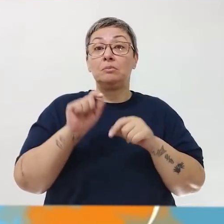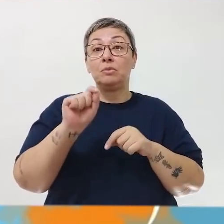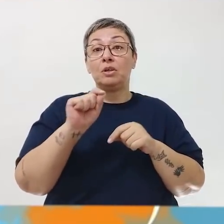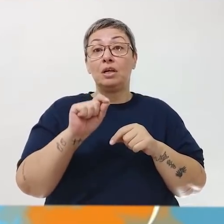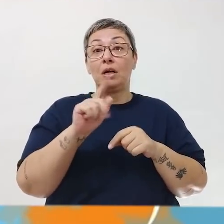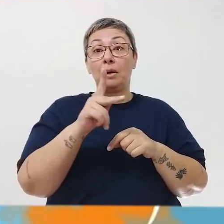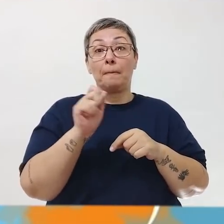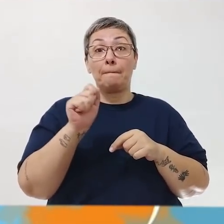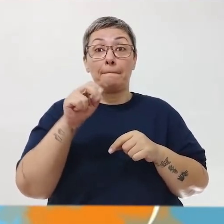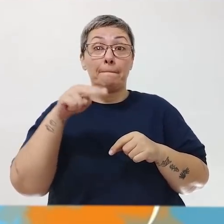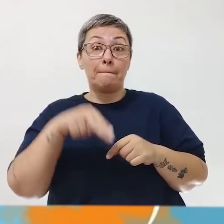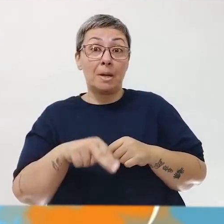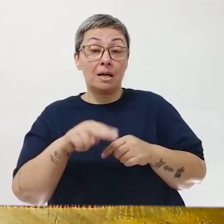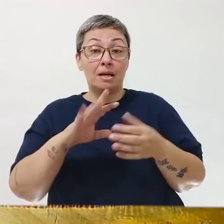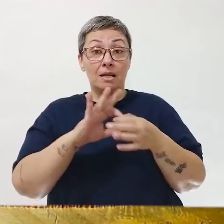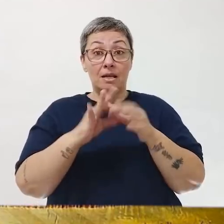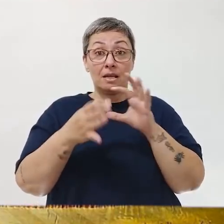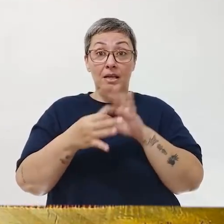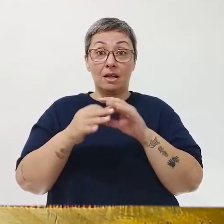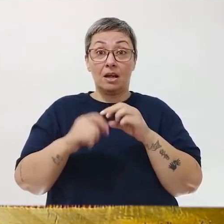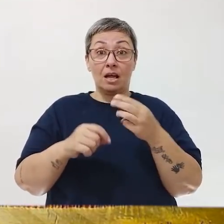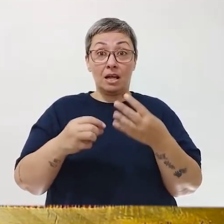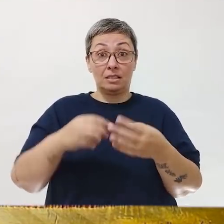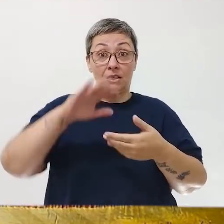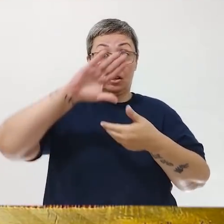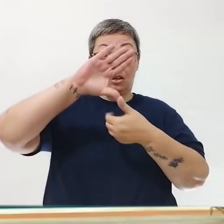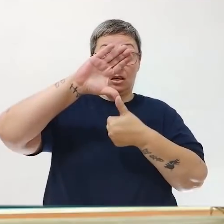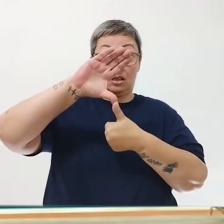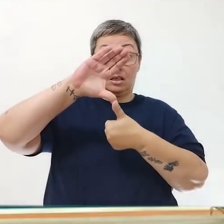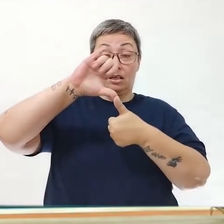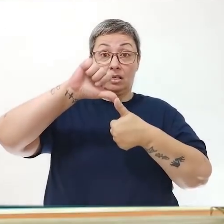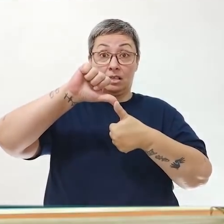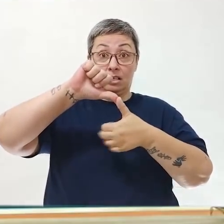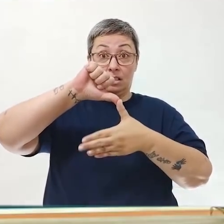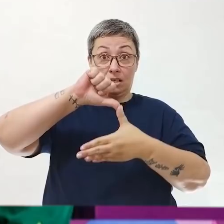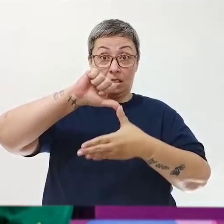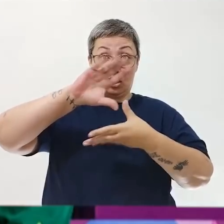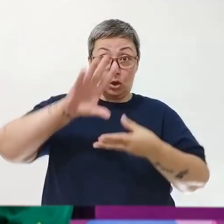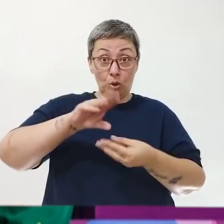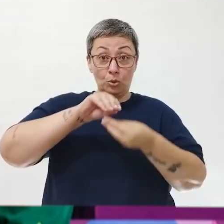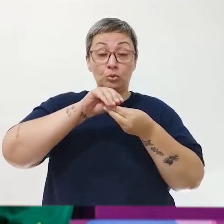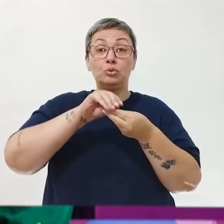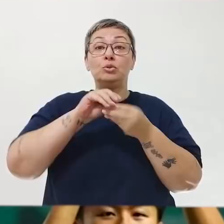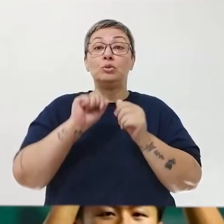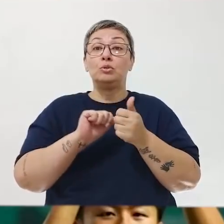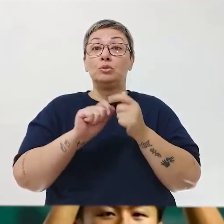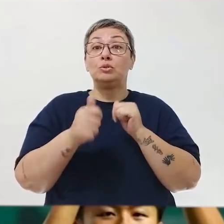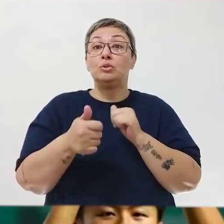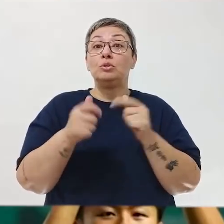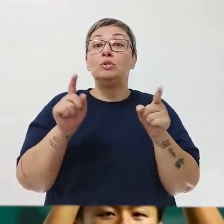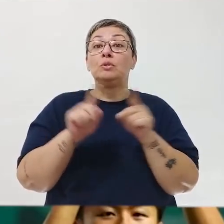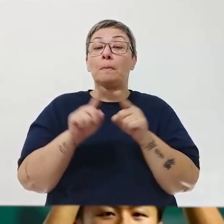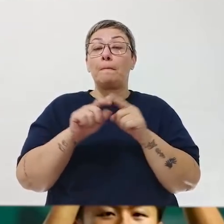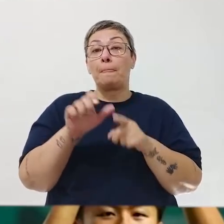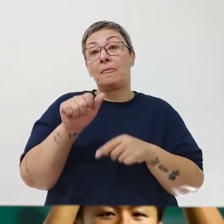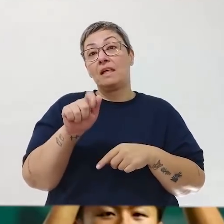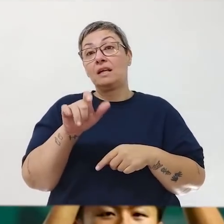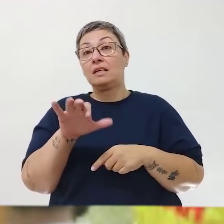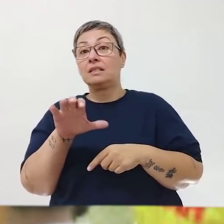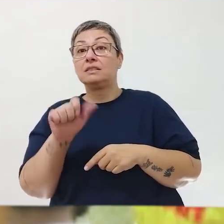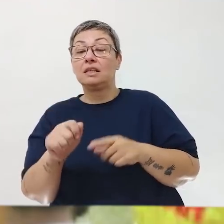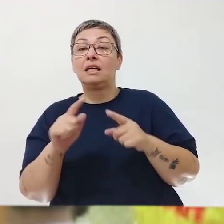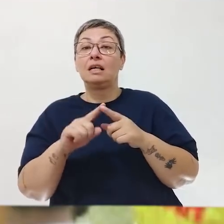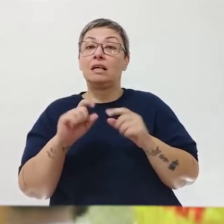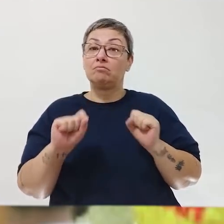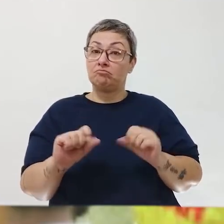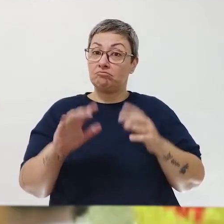Jogos Pan-Americanos, que reúnem as 3 Américas em competições de diversas modalidades. Os Jogos da Ásia, que também